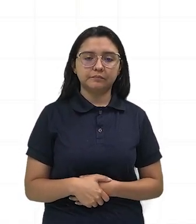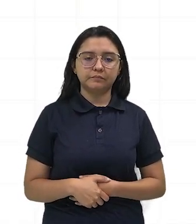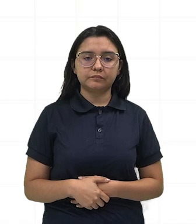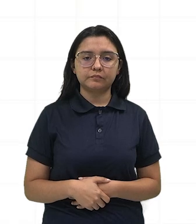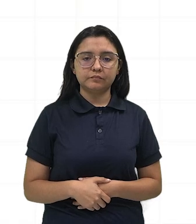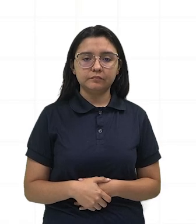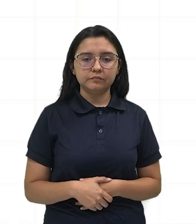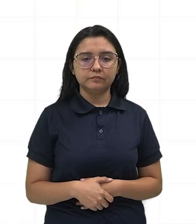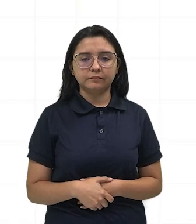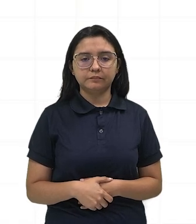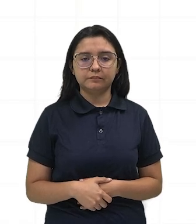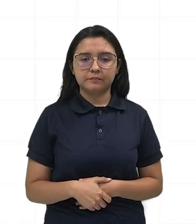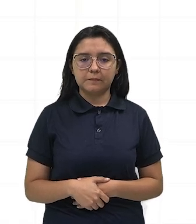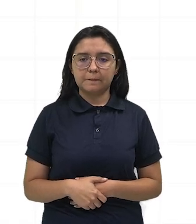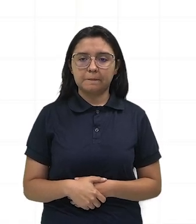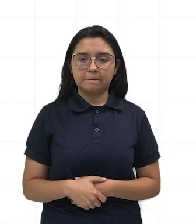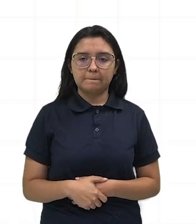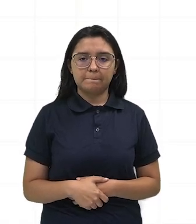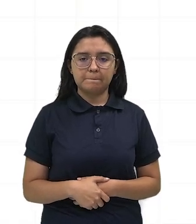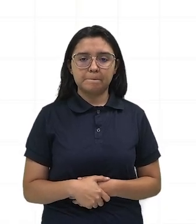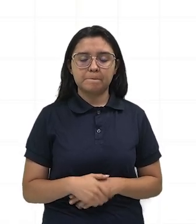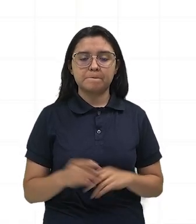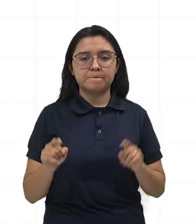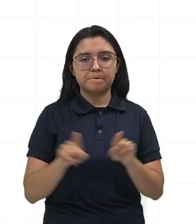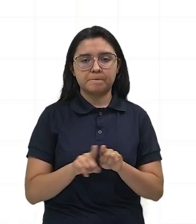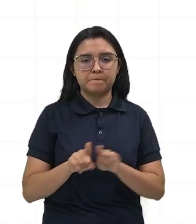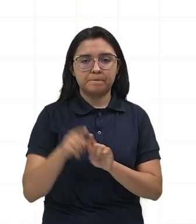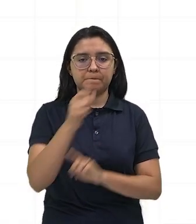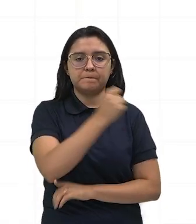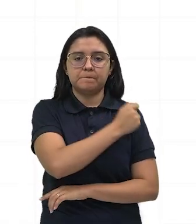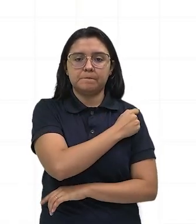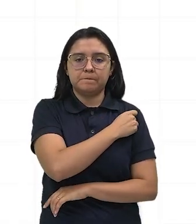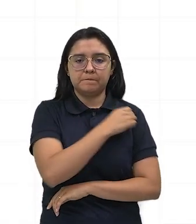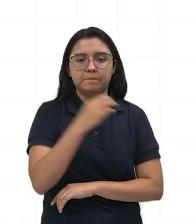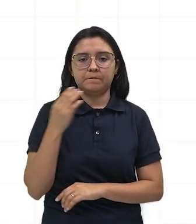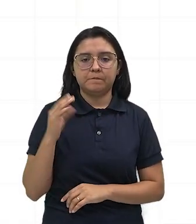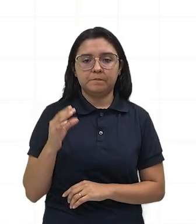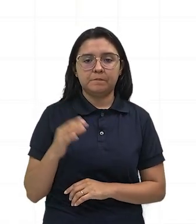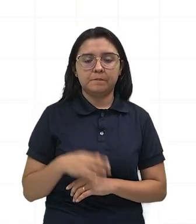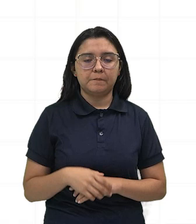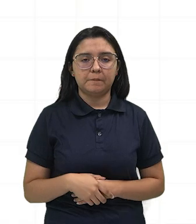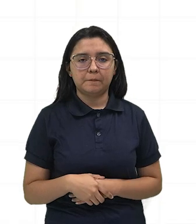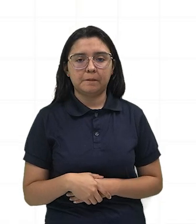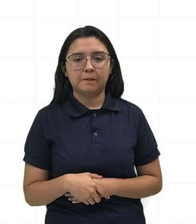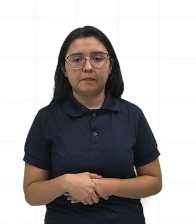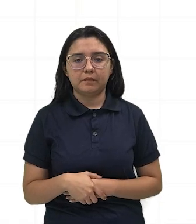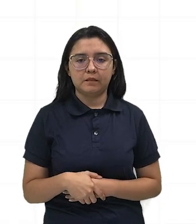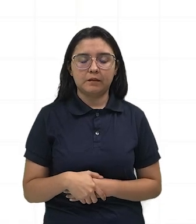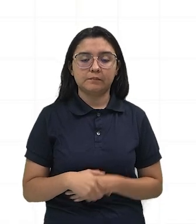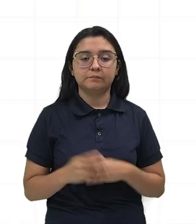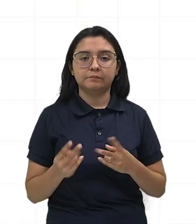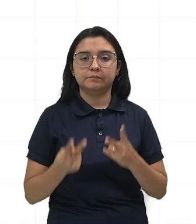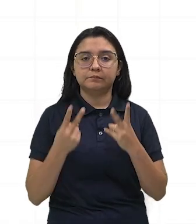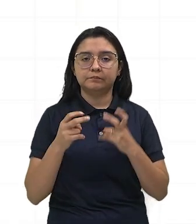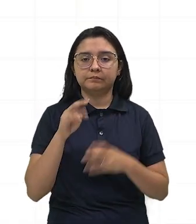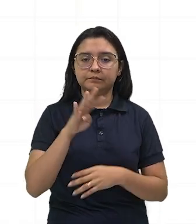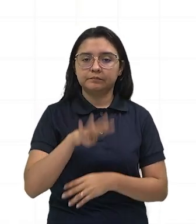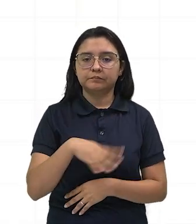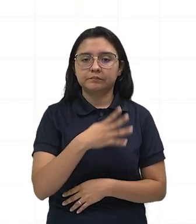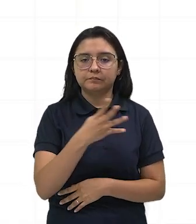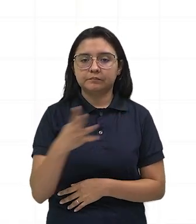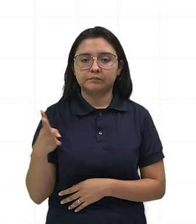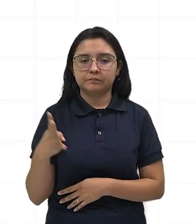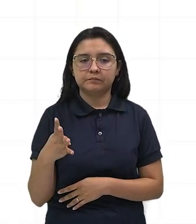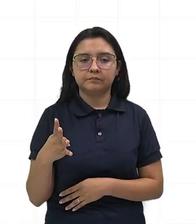E assim também aluno C. Vejam que a tabela coloca aí de